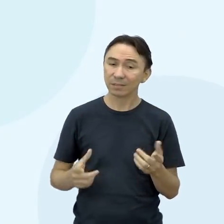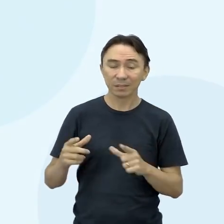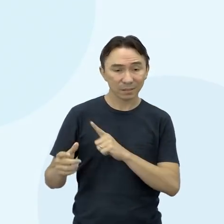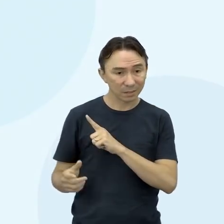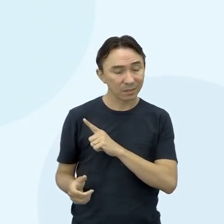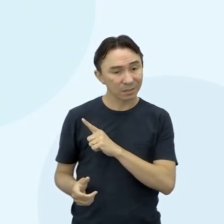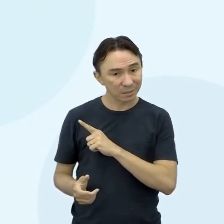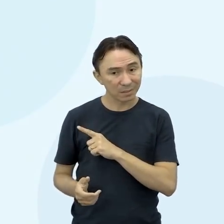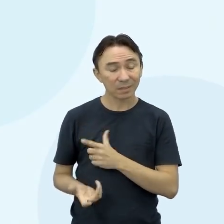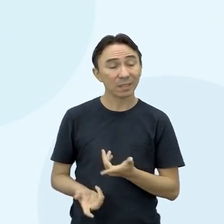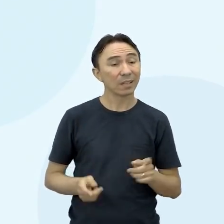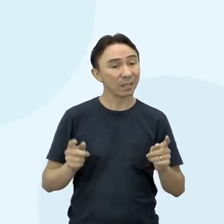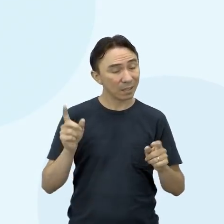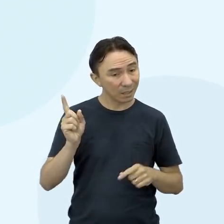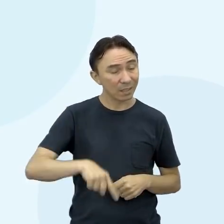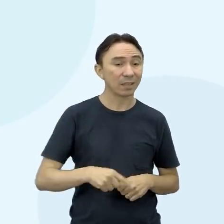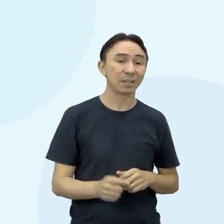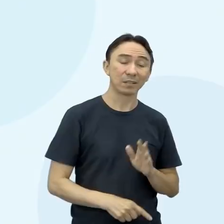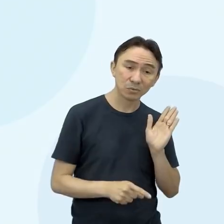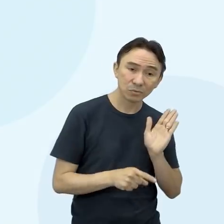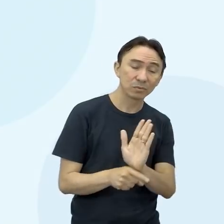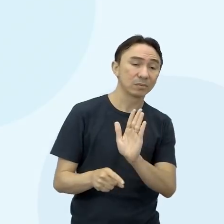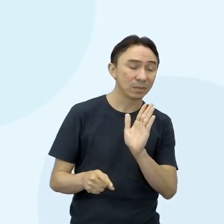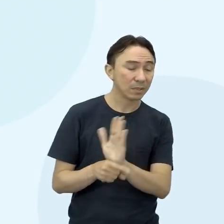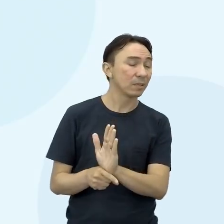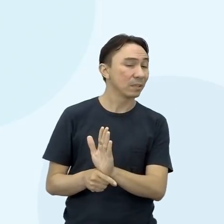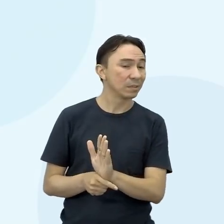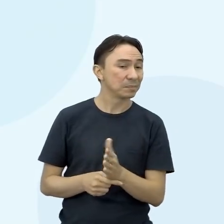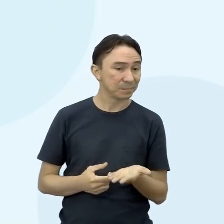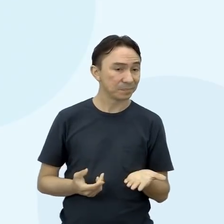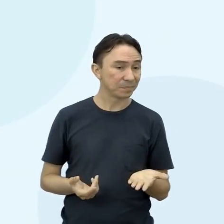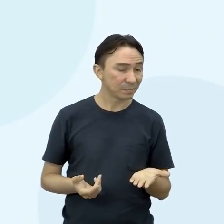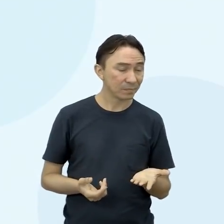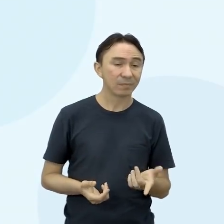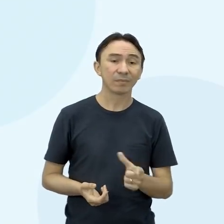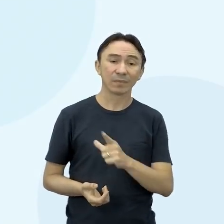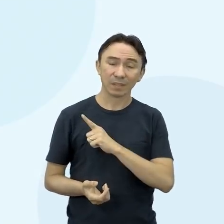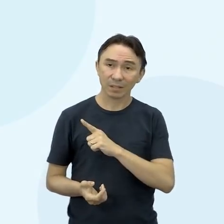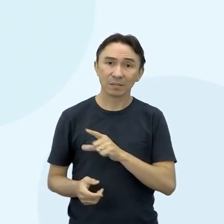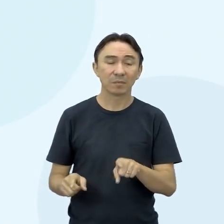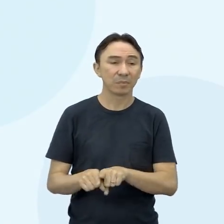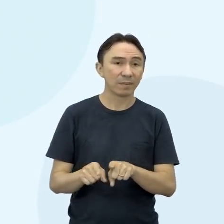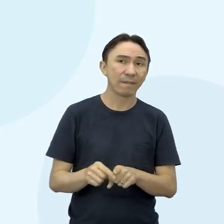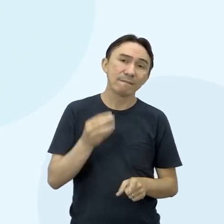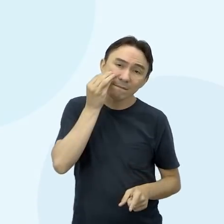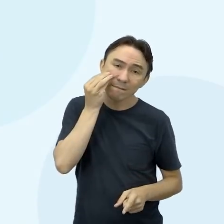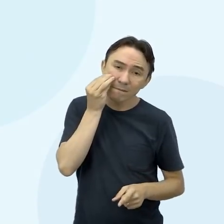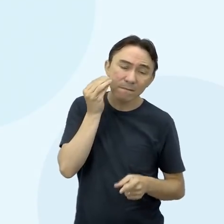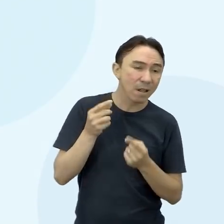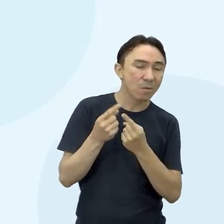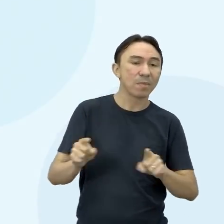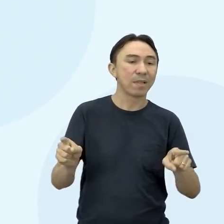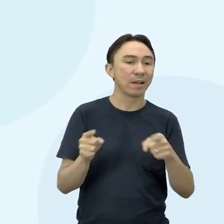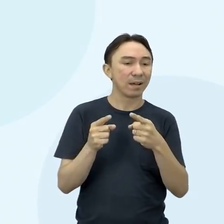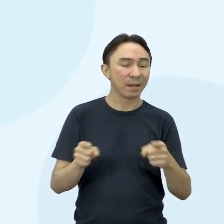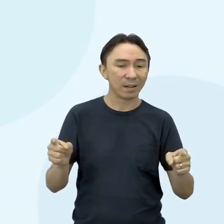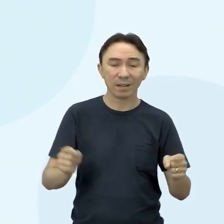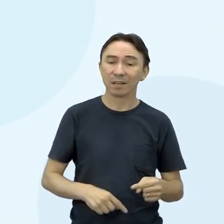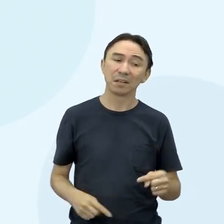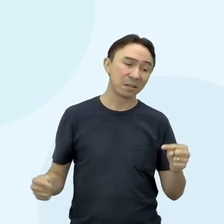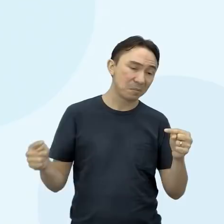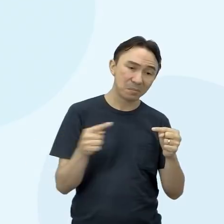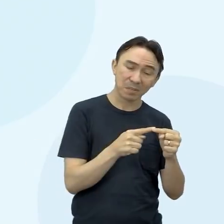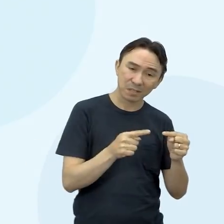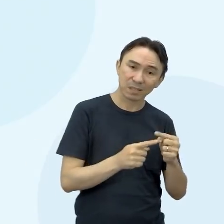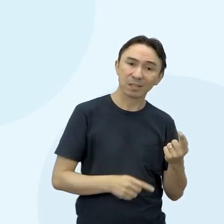atividades que vão estar subsidiando a isso. Assim como os desafios musicais, tem tudo a ver, né, com jogos de